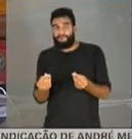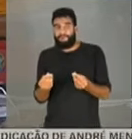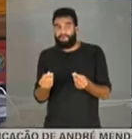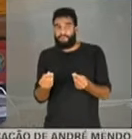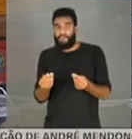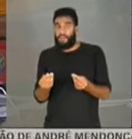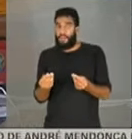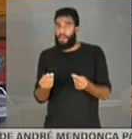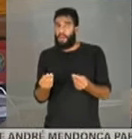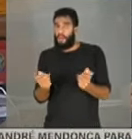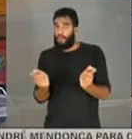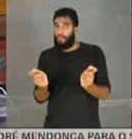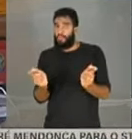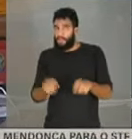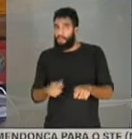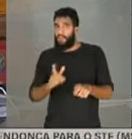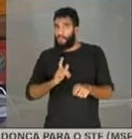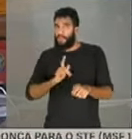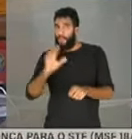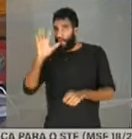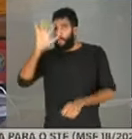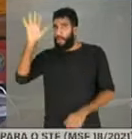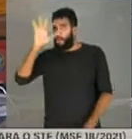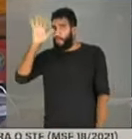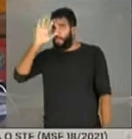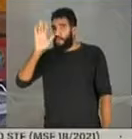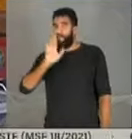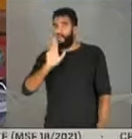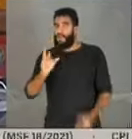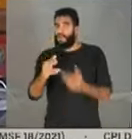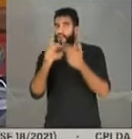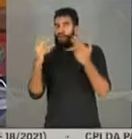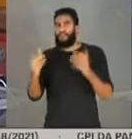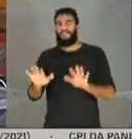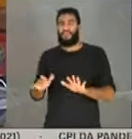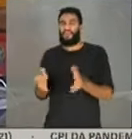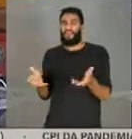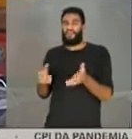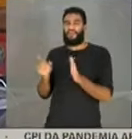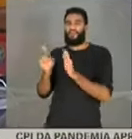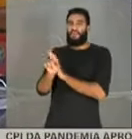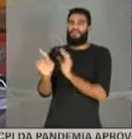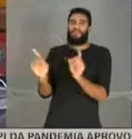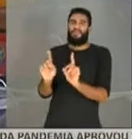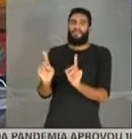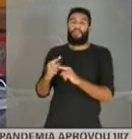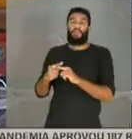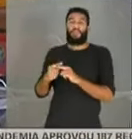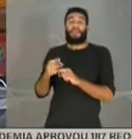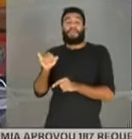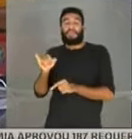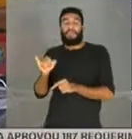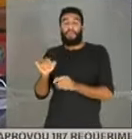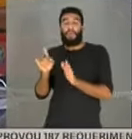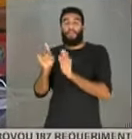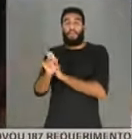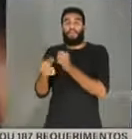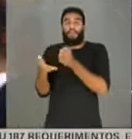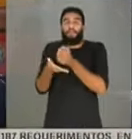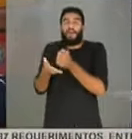ela pode sugerir muita coisa, mas eu não vou lhe perguntar mais nesse momento. Porque se essa pergunta, que é base, não pode